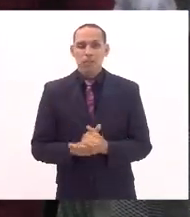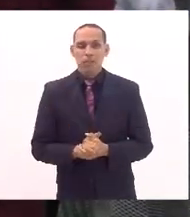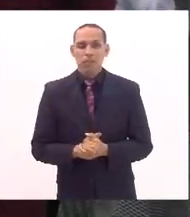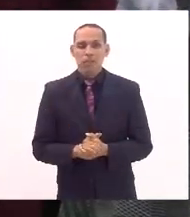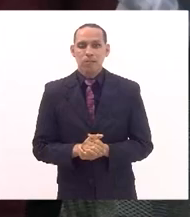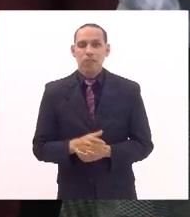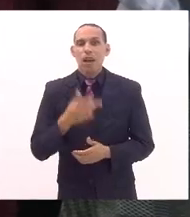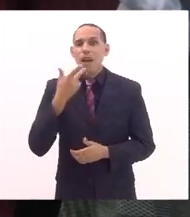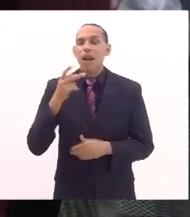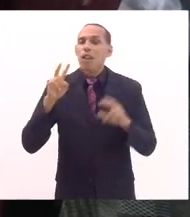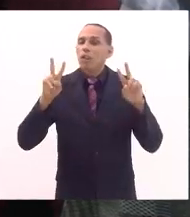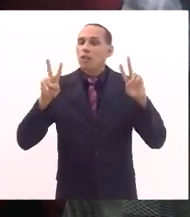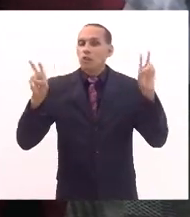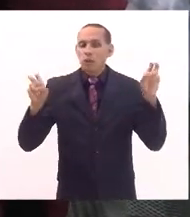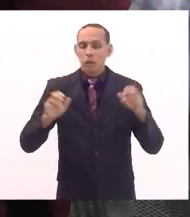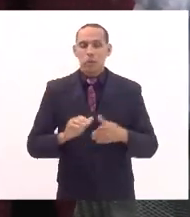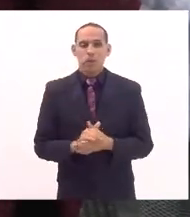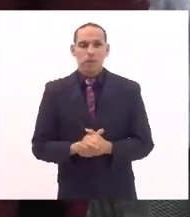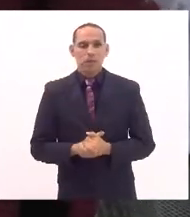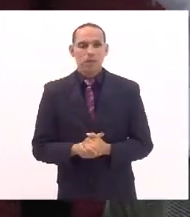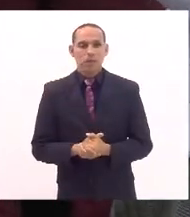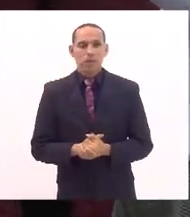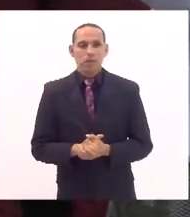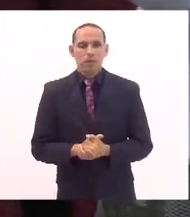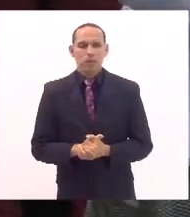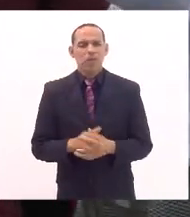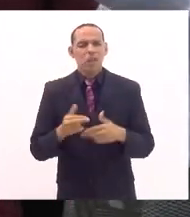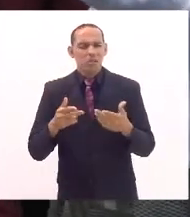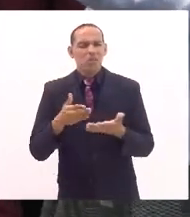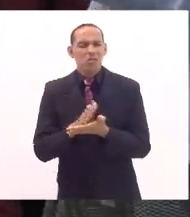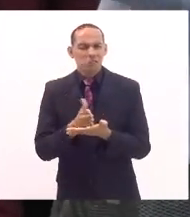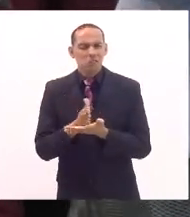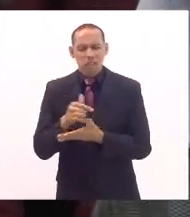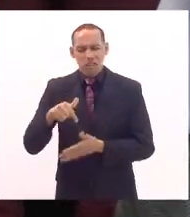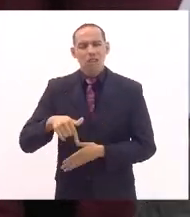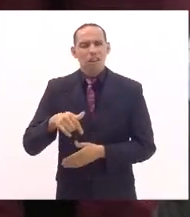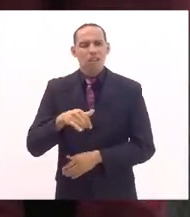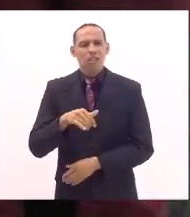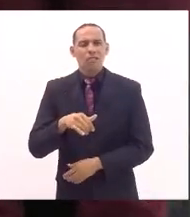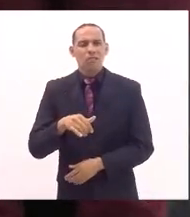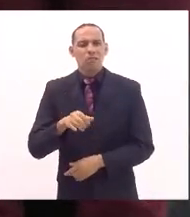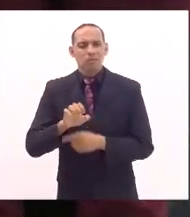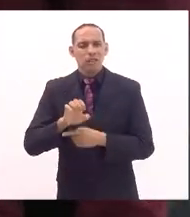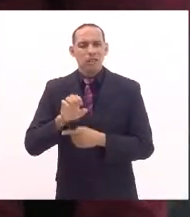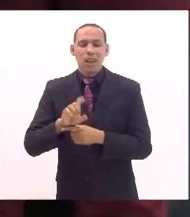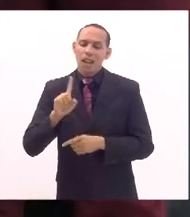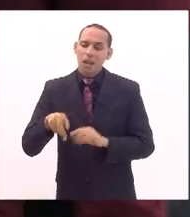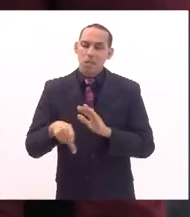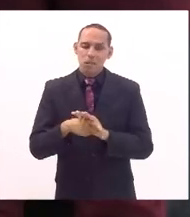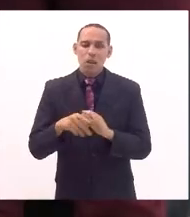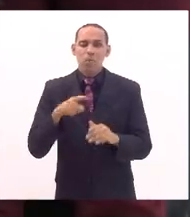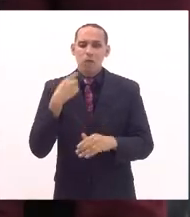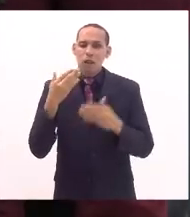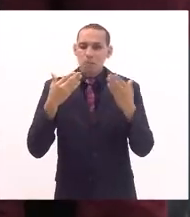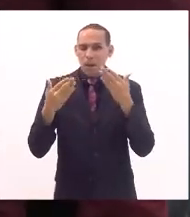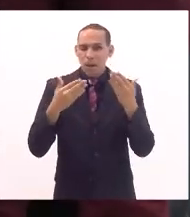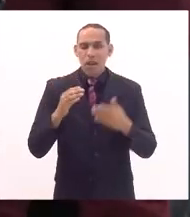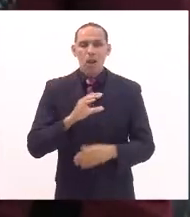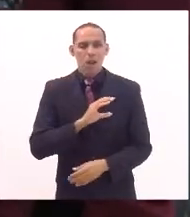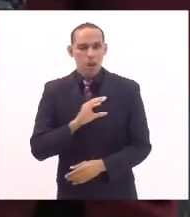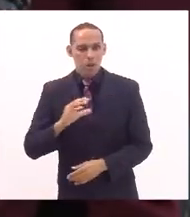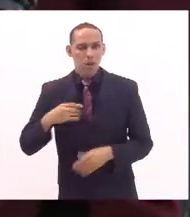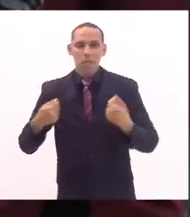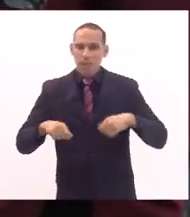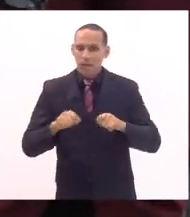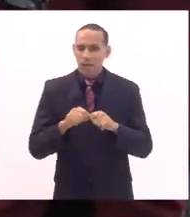falar de uma situação um pouco chata no nosso estado mais que é parte do atendimento da nossa comissão é parte do que